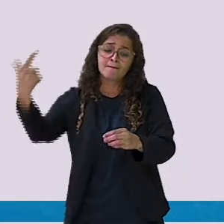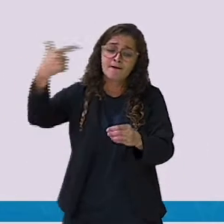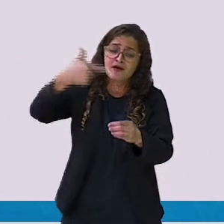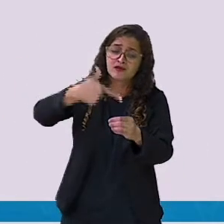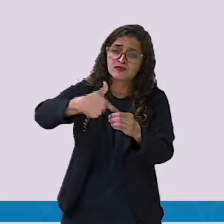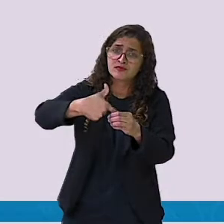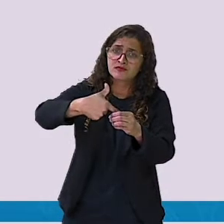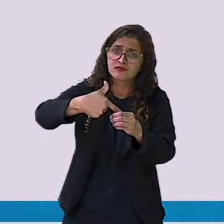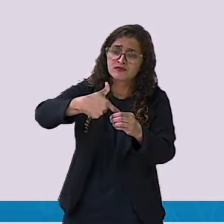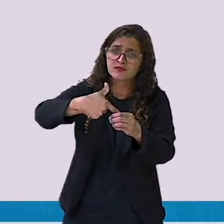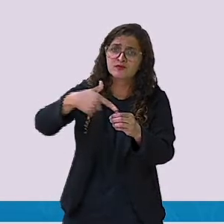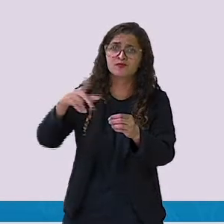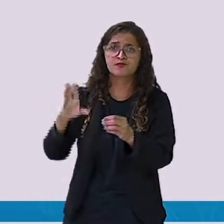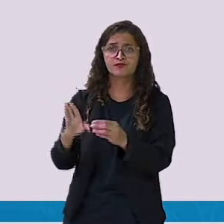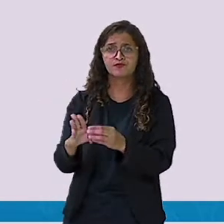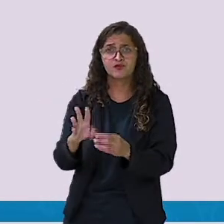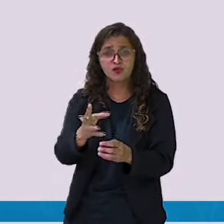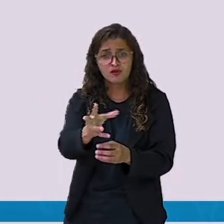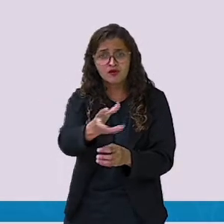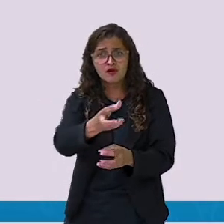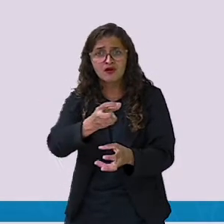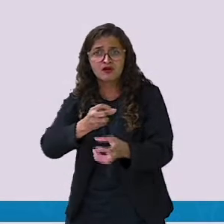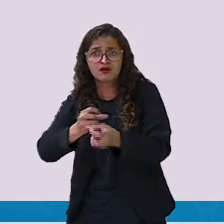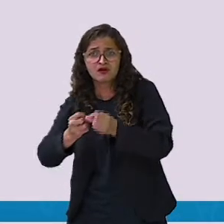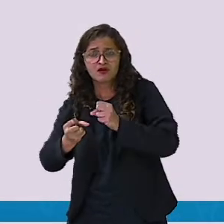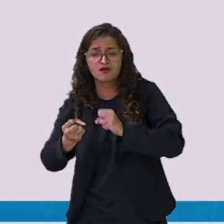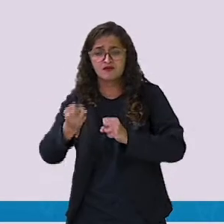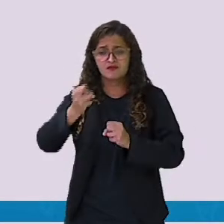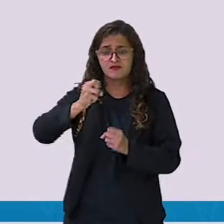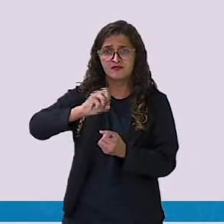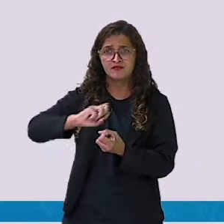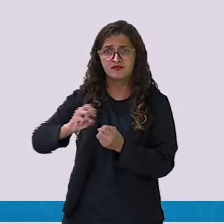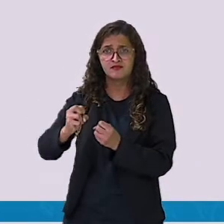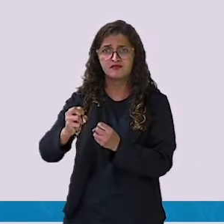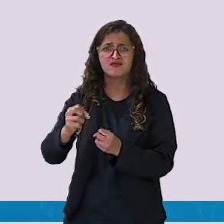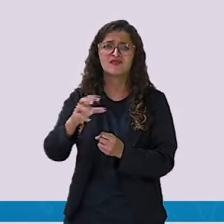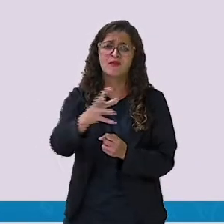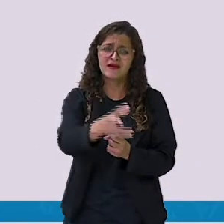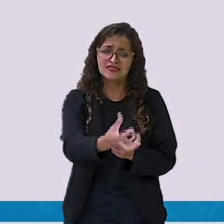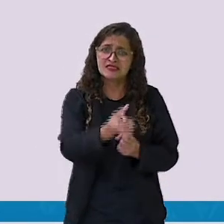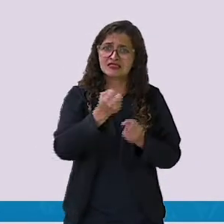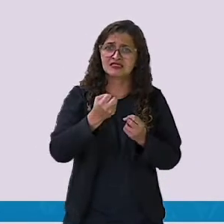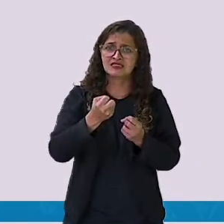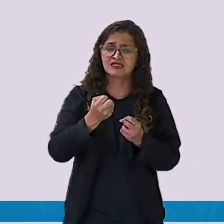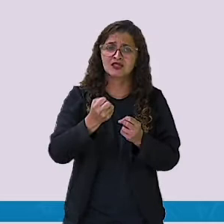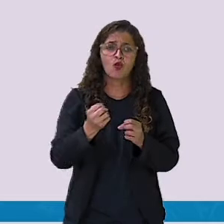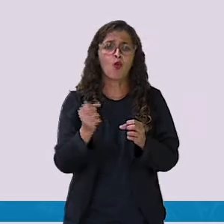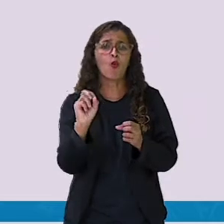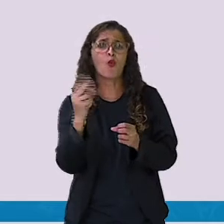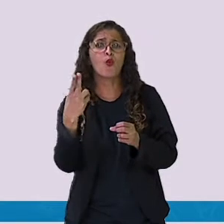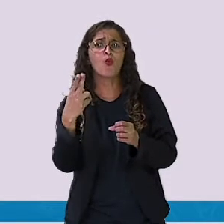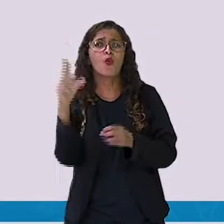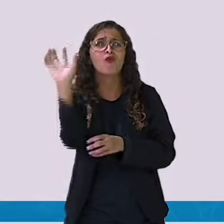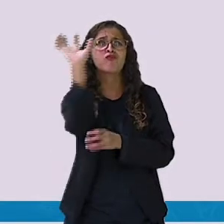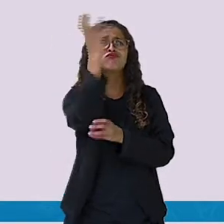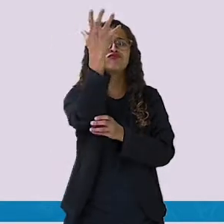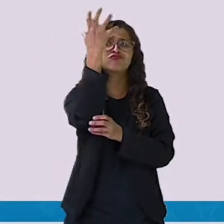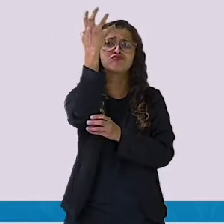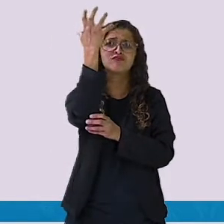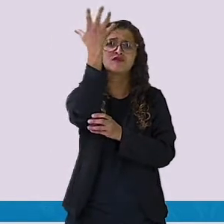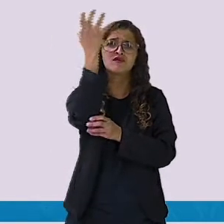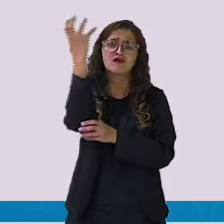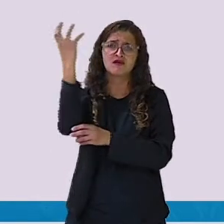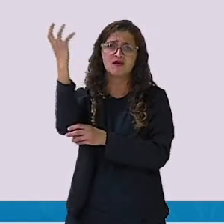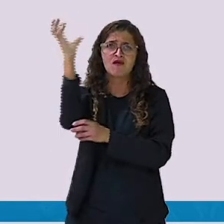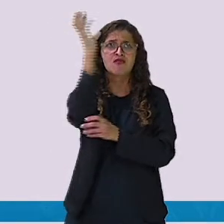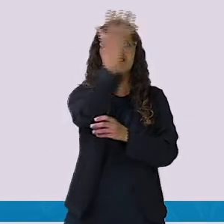que fazem também o extrativismo, que busca ali lá na terra ou na plantação, nas árvores, busca